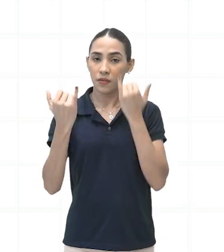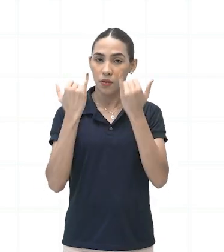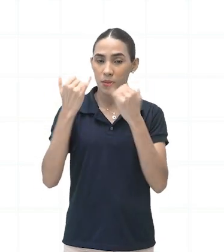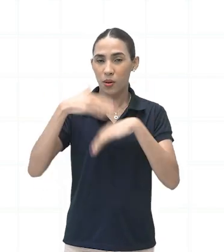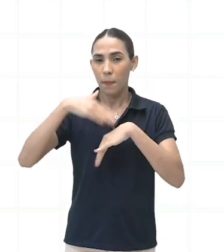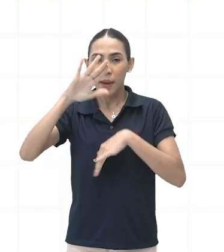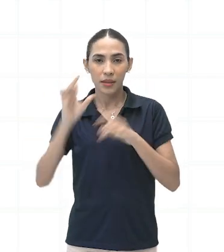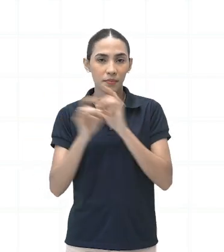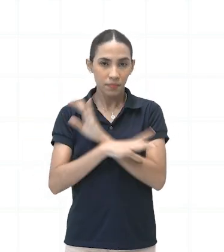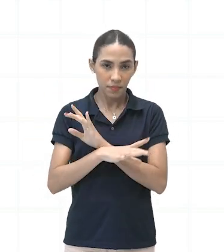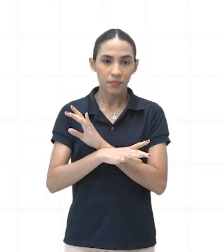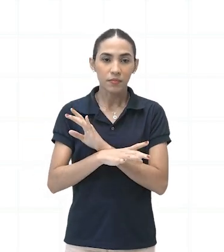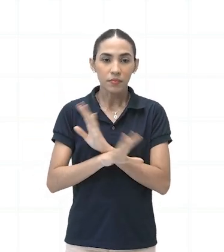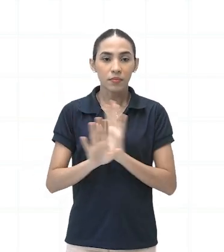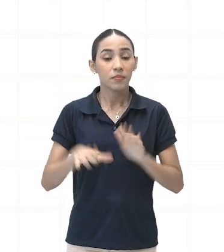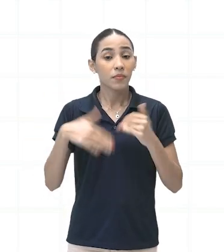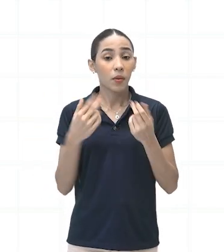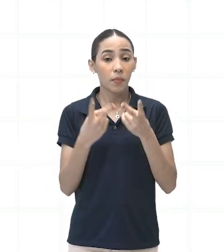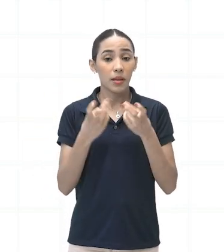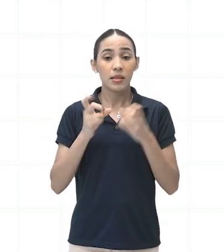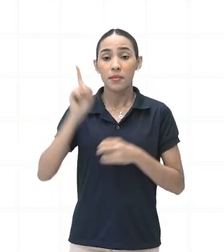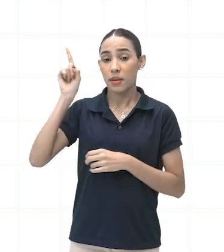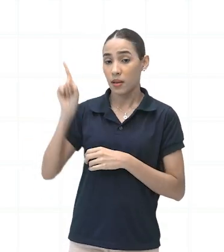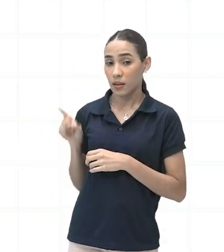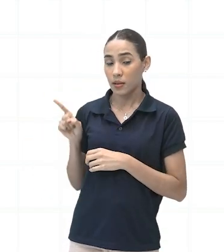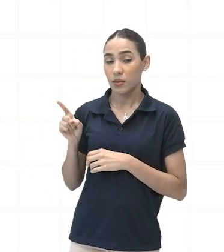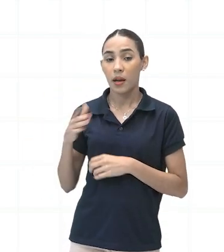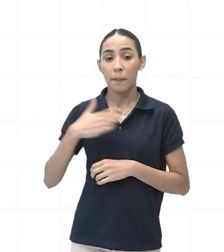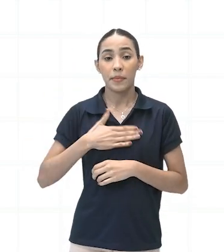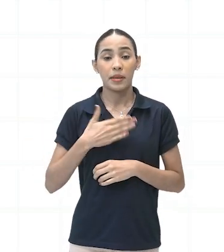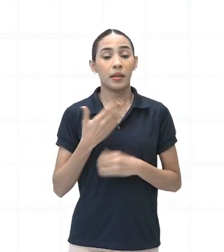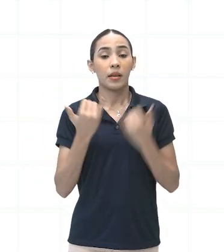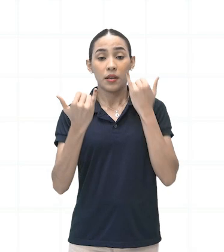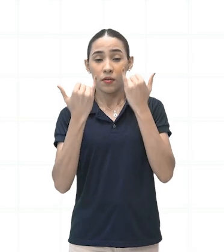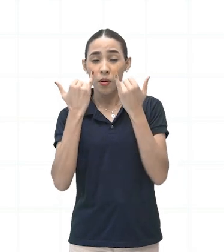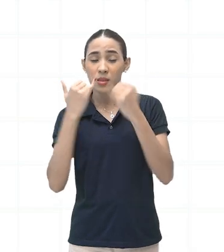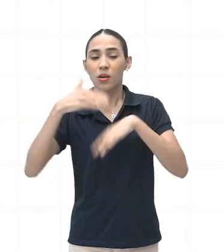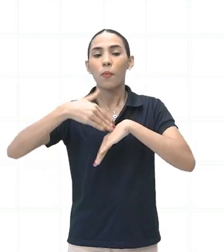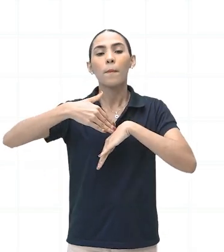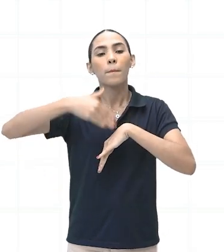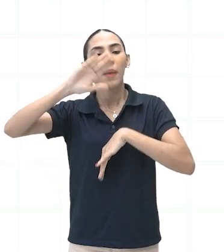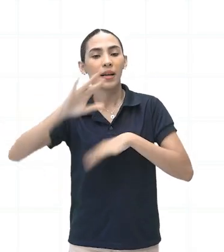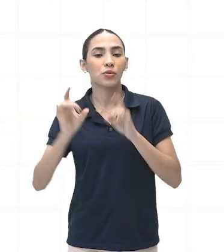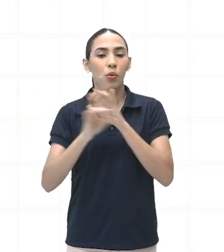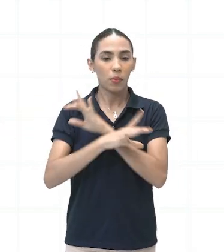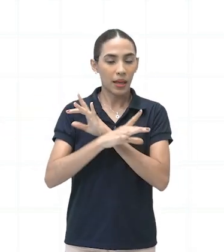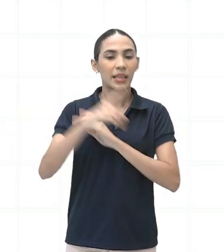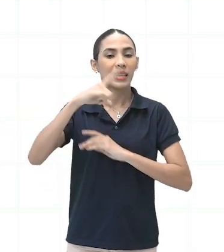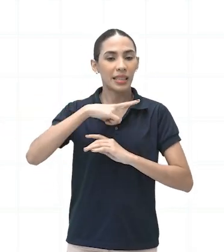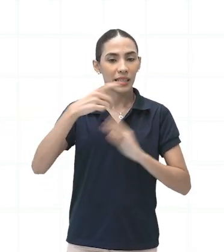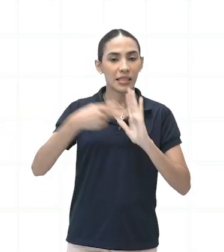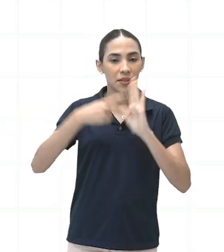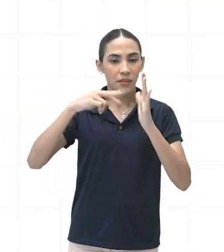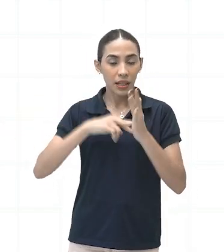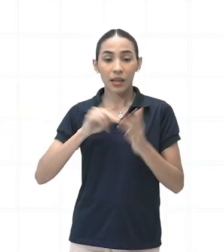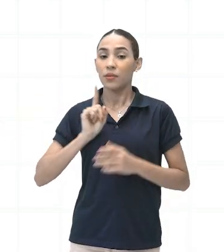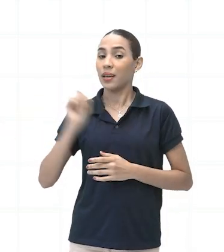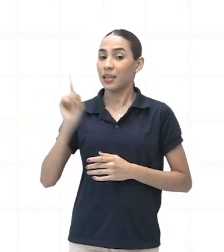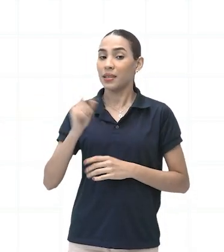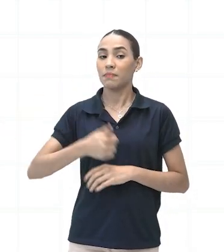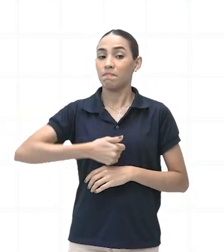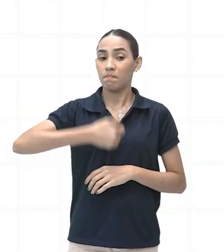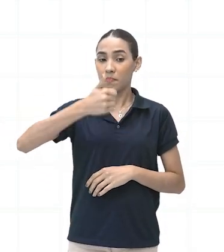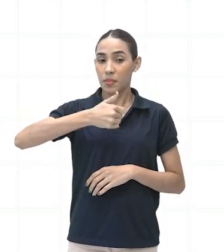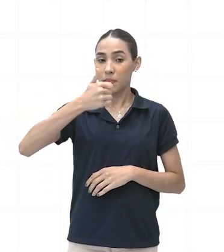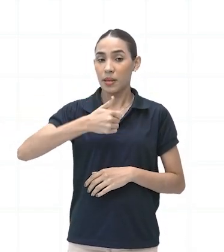informação mais completa? Observem que a minha informação mais completa, certo, está exatamente aqui